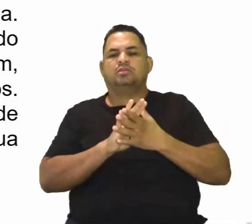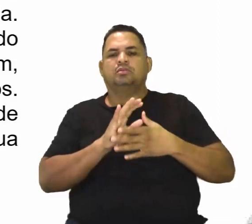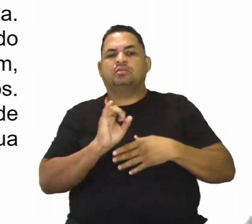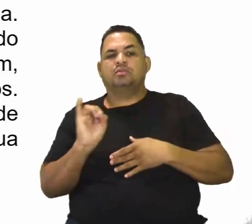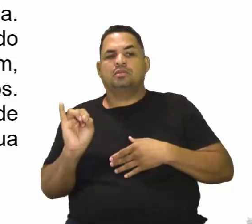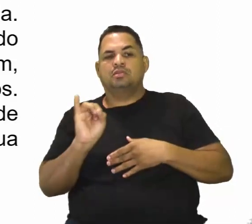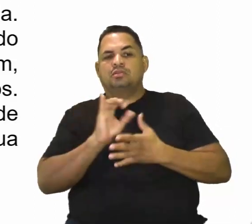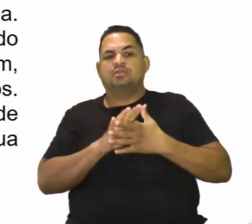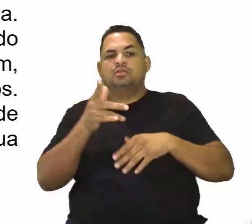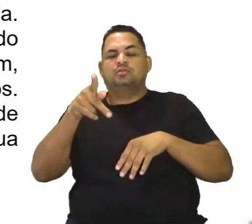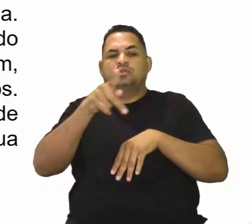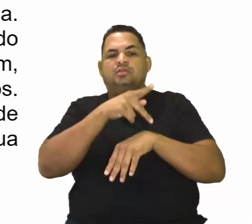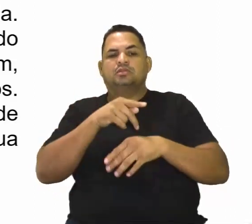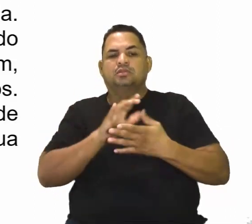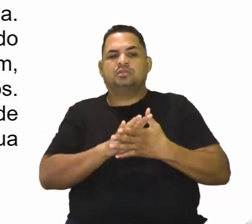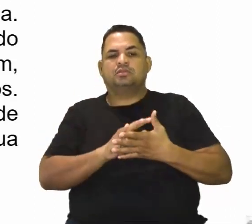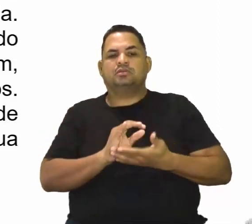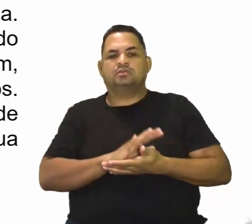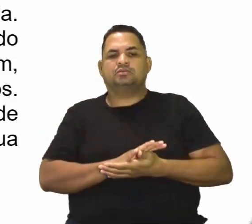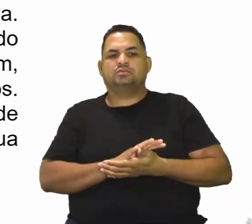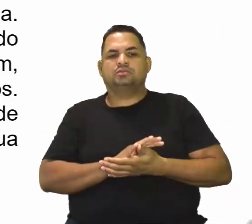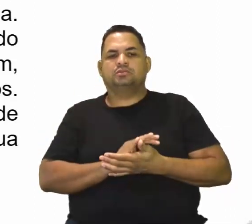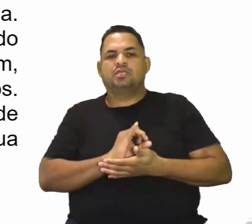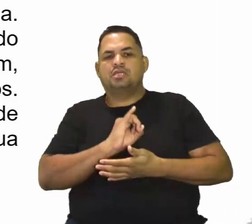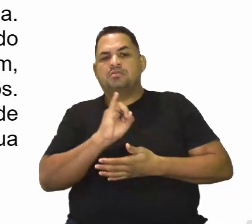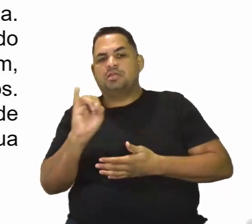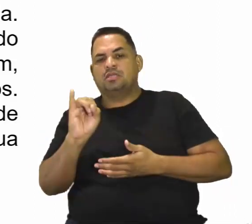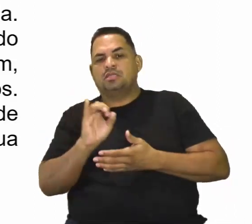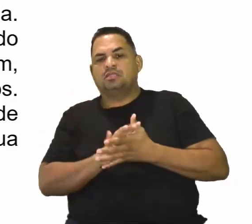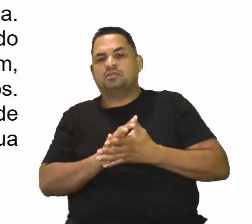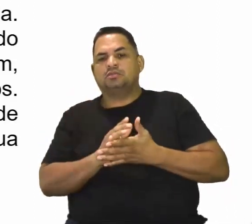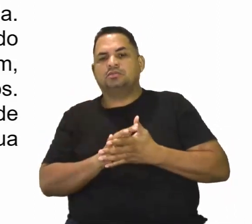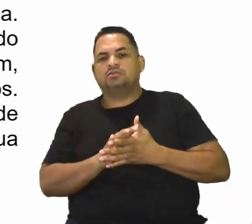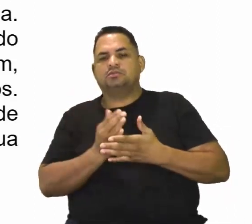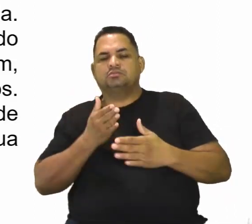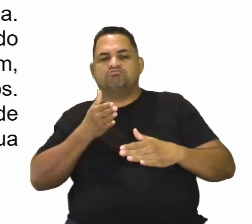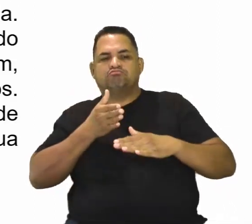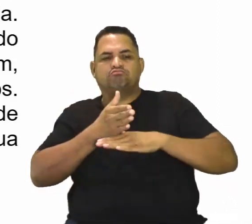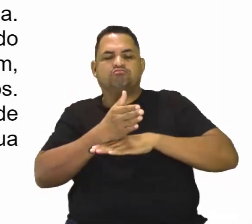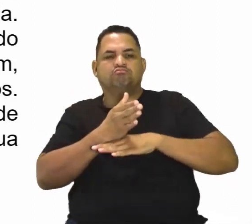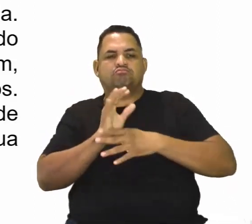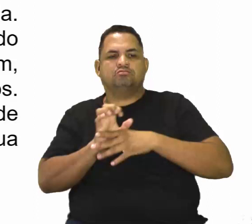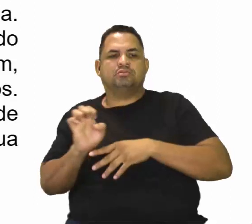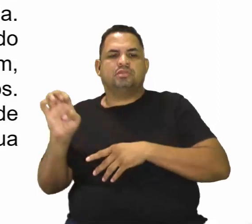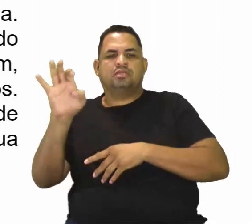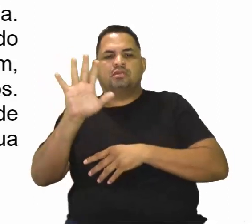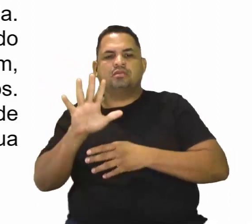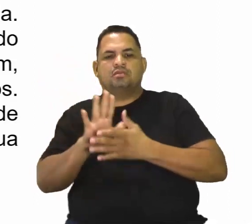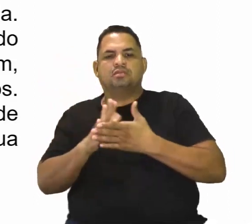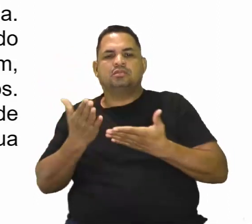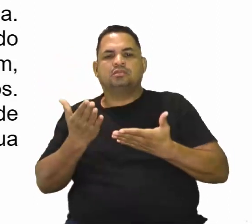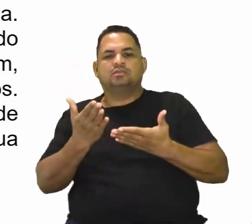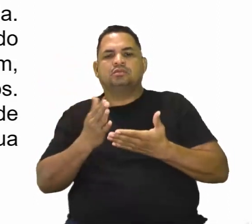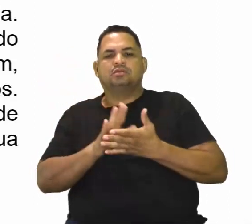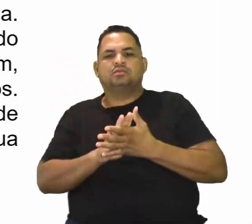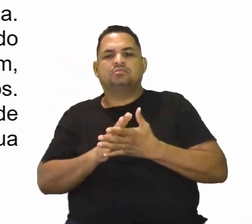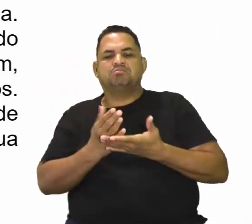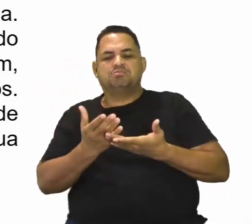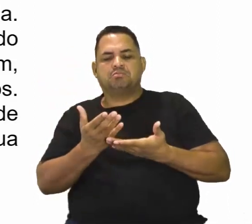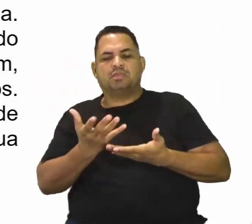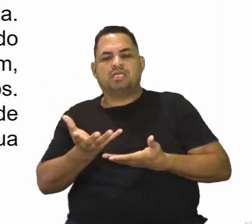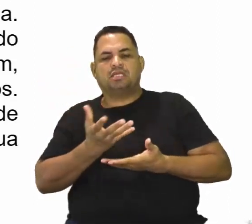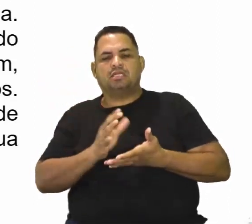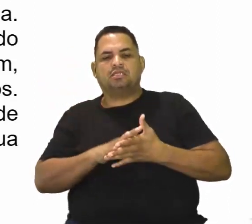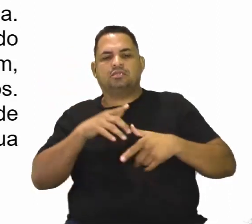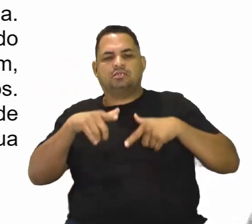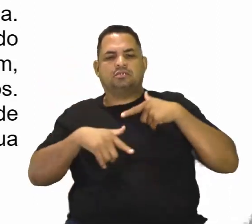Entre imigrantes das diversas nacionalidades que invadem a Europa atualmente na disputa por empregos e por